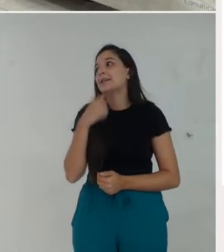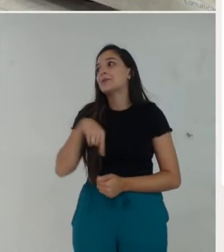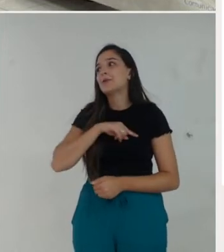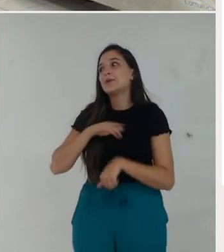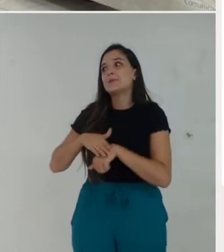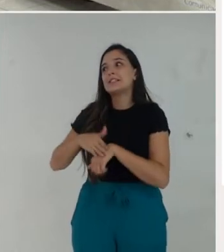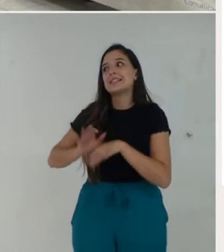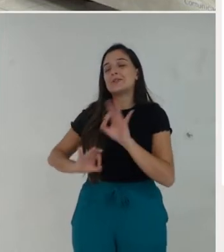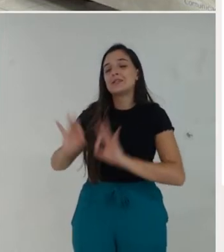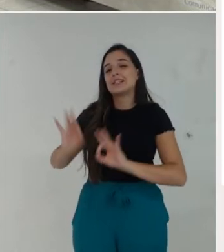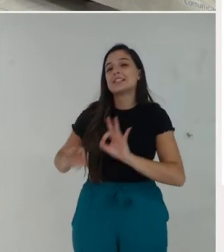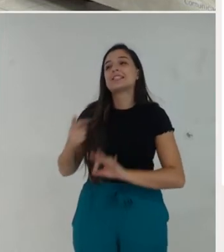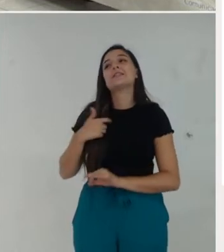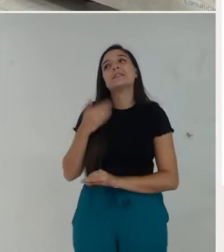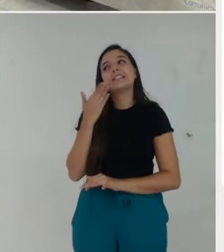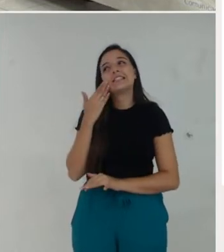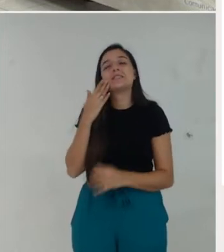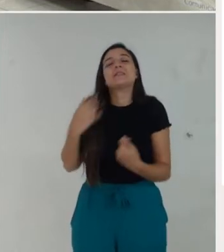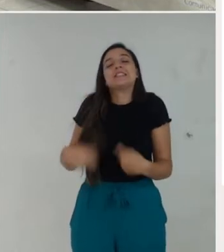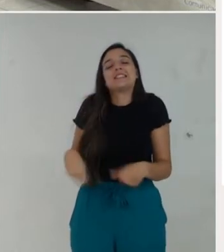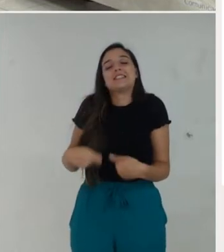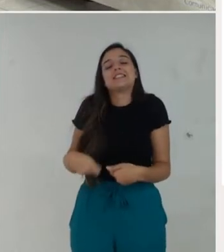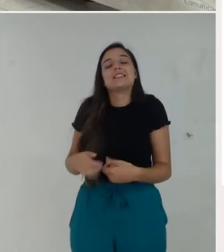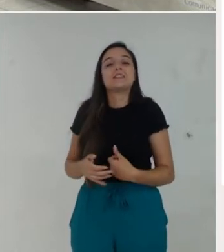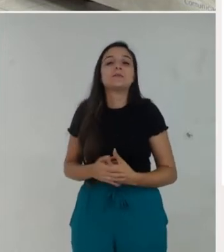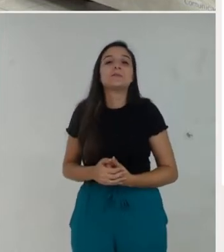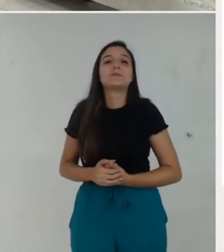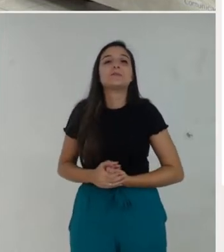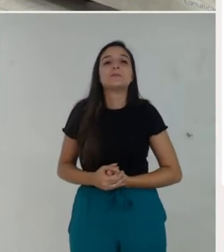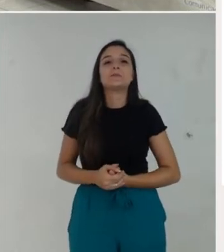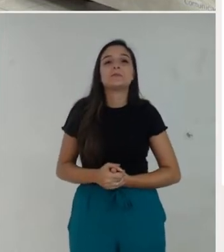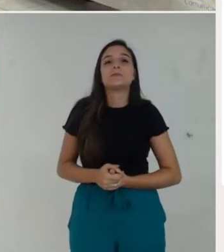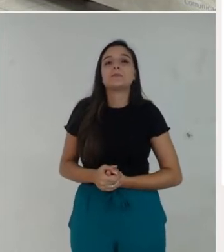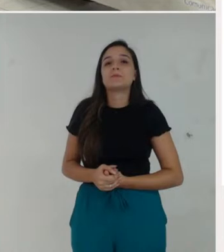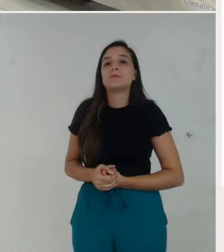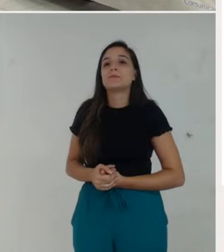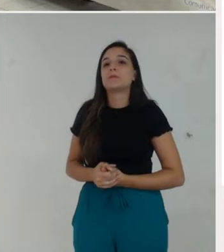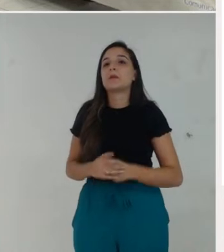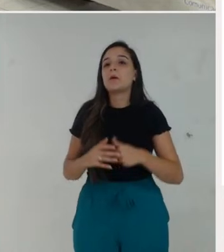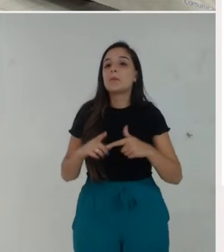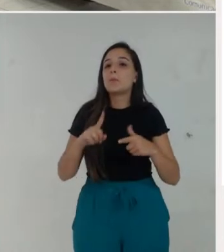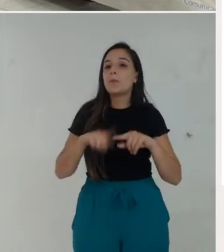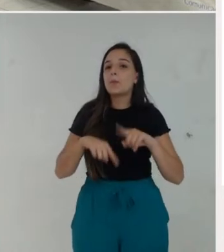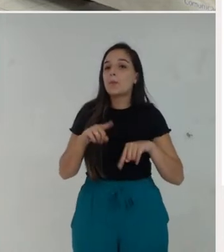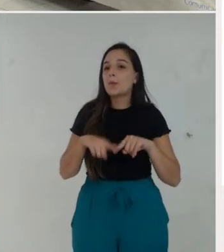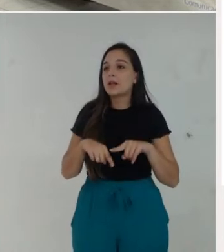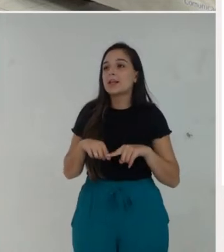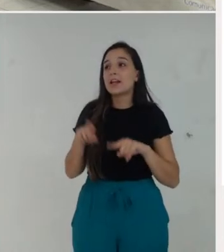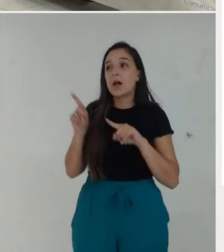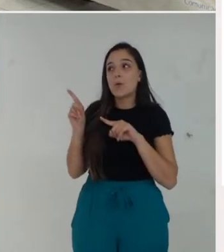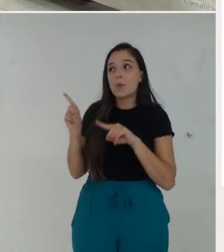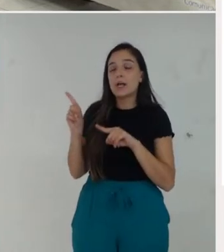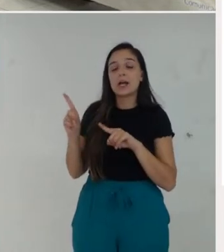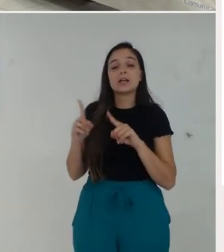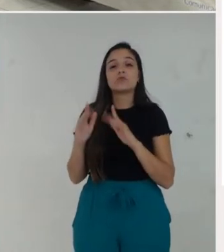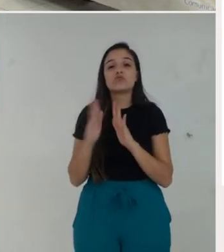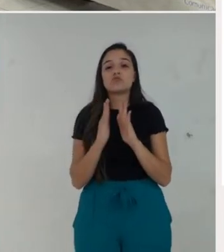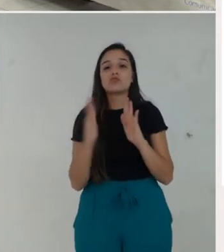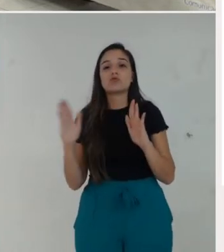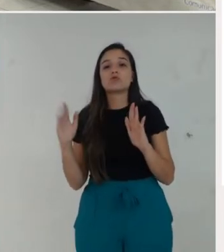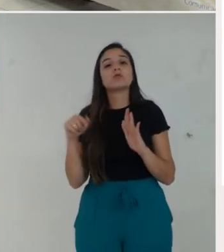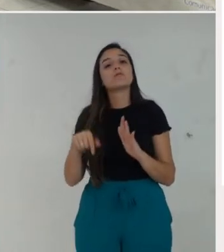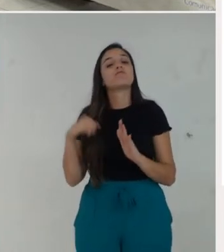isso. Mas, então, esse material, de fato, compõe, né, essa coleção que é